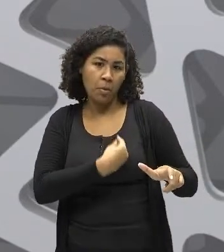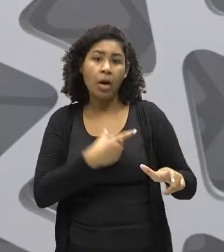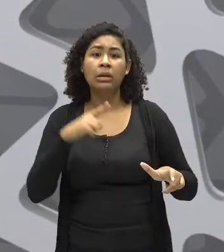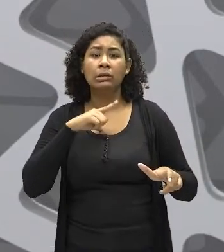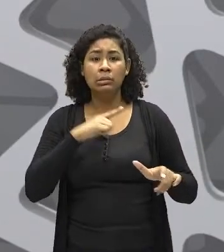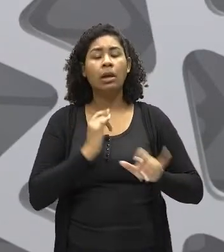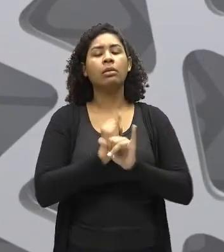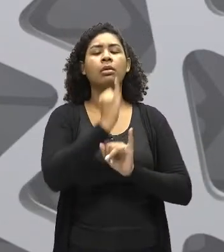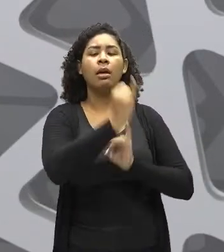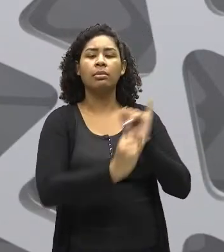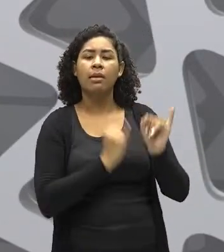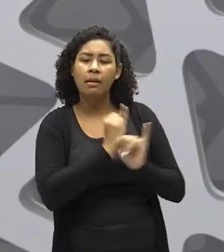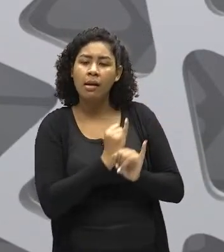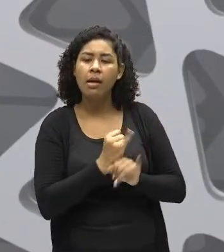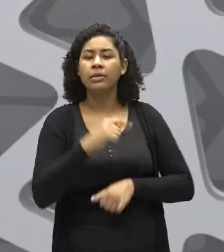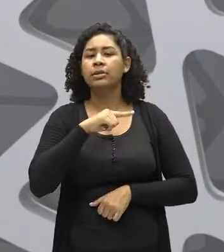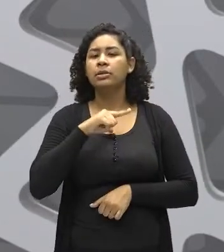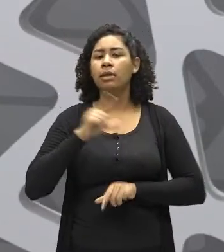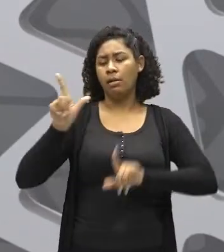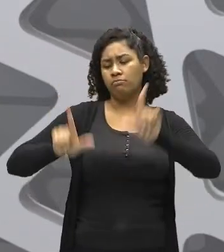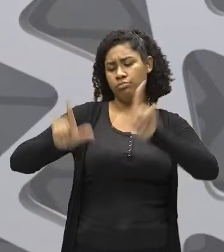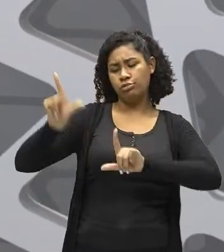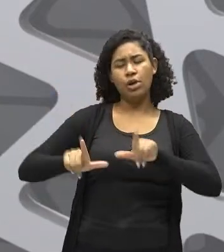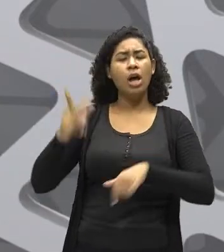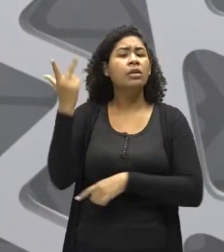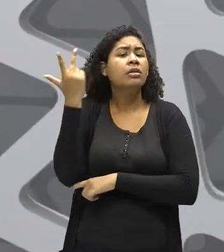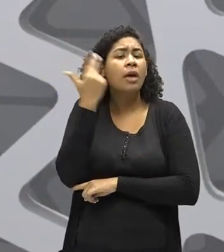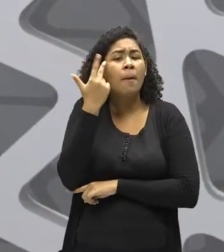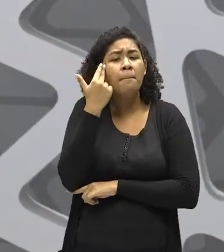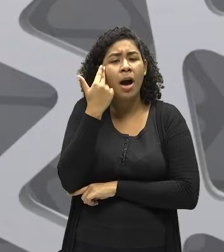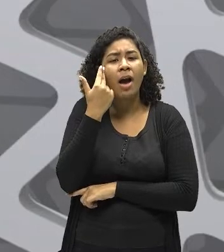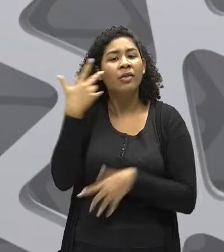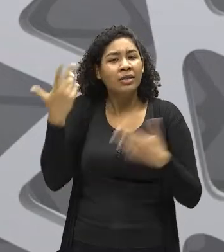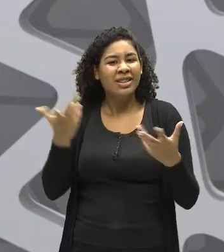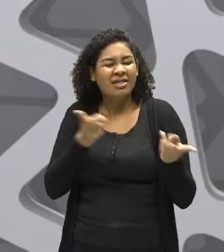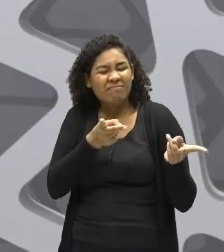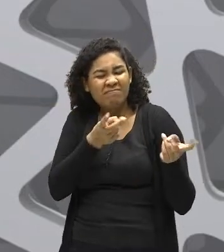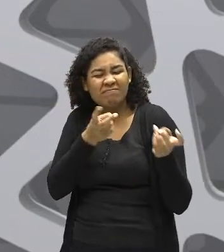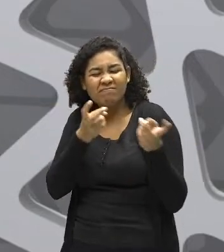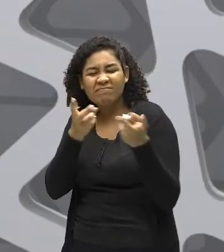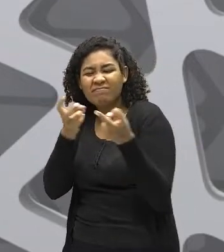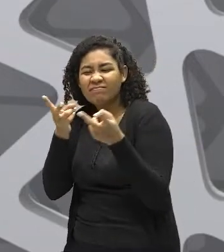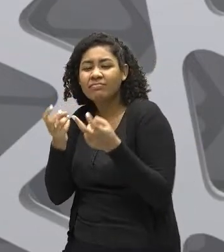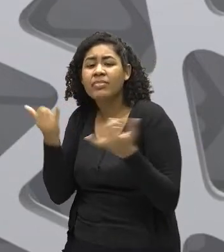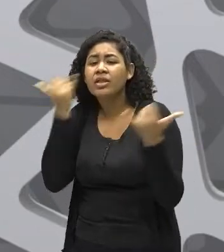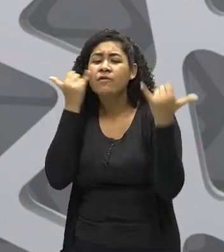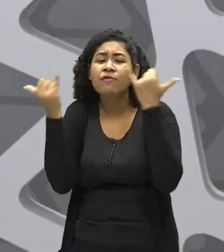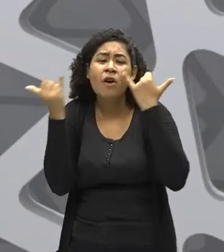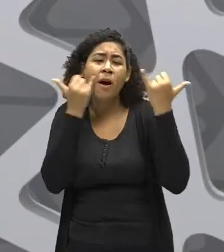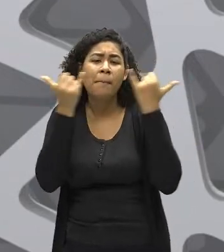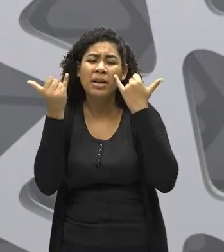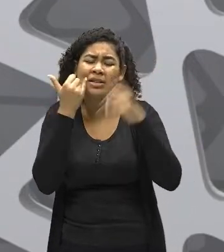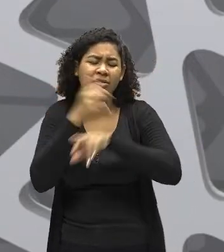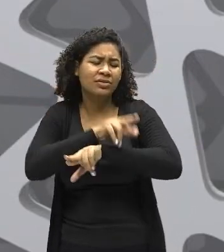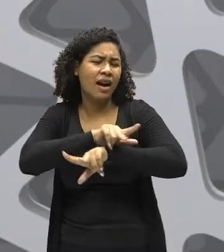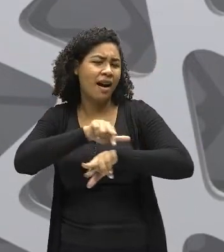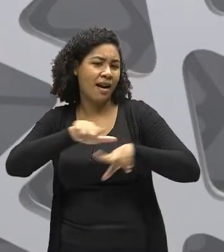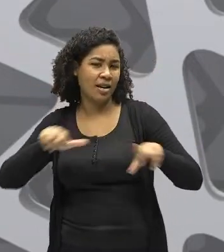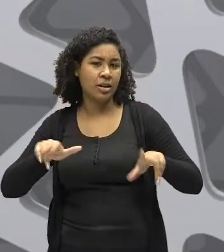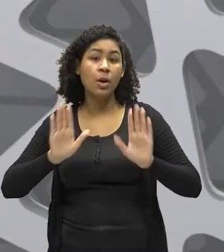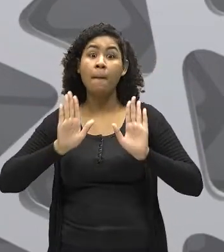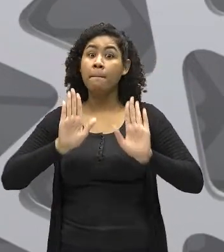à internet, têm acesso à TV, e nós percebemos que existe uma grande gama de informações.